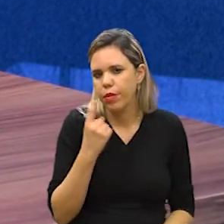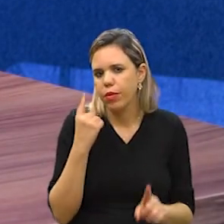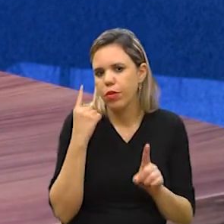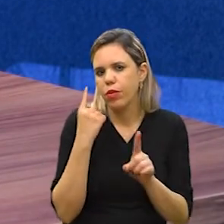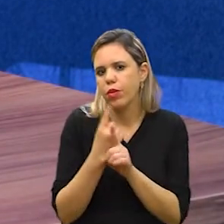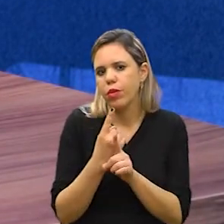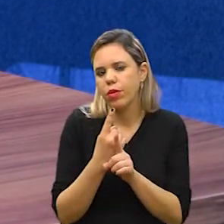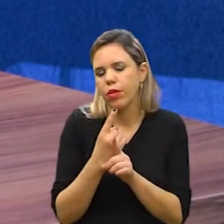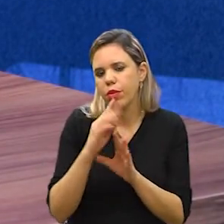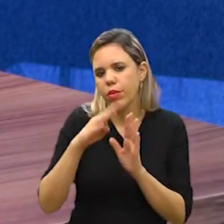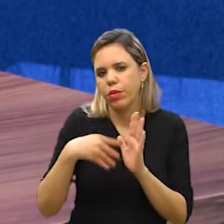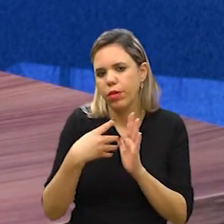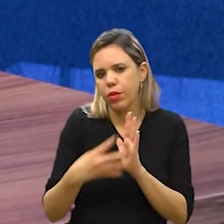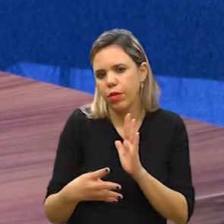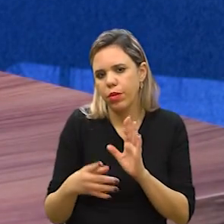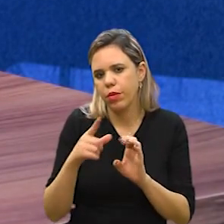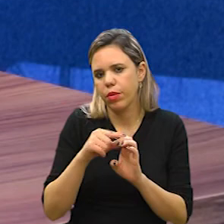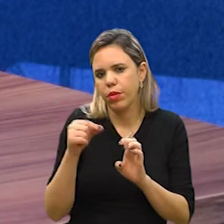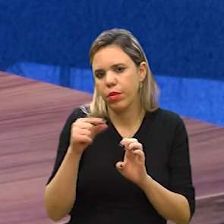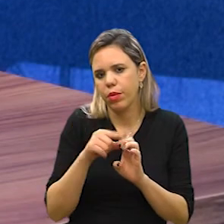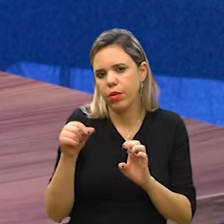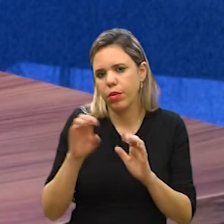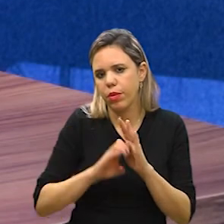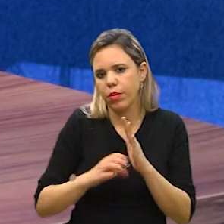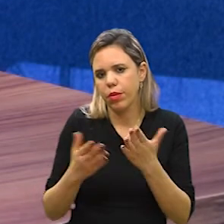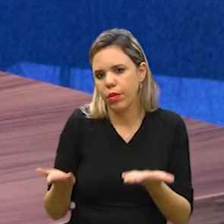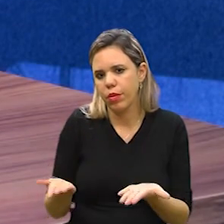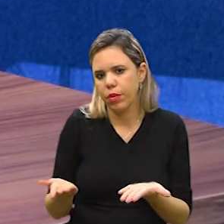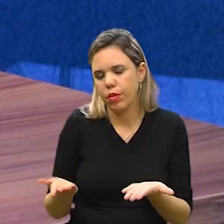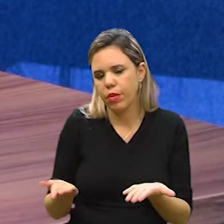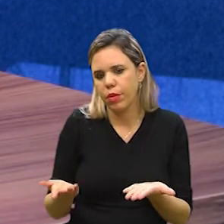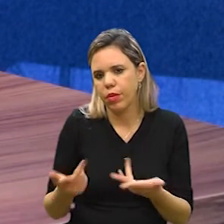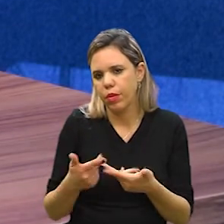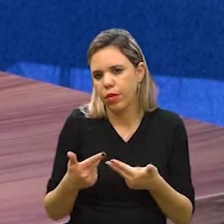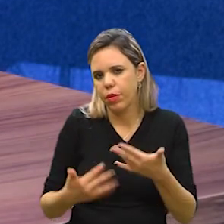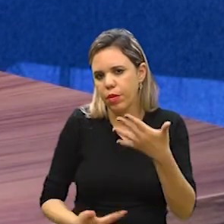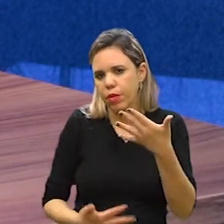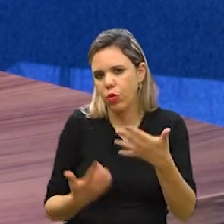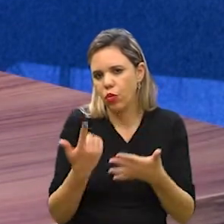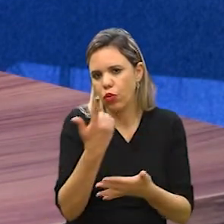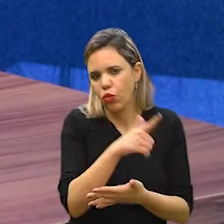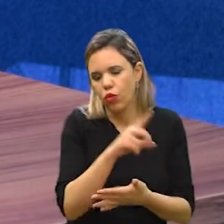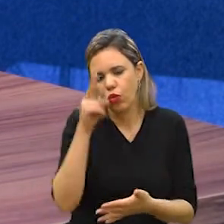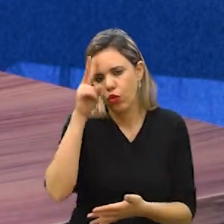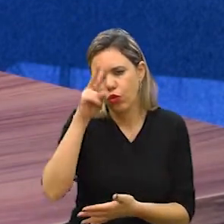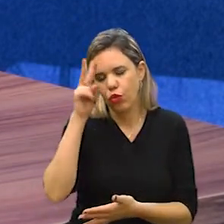youtube.com/TV Câmara Campinas, que você encontra lá na playlist do Ser Empreendedor, esse case e